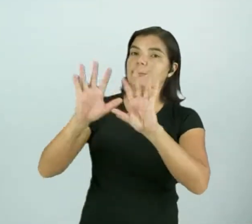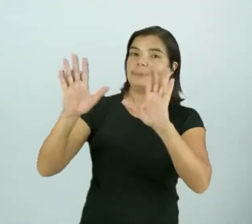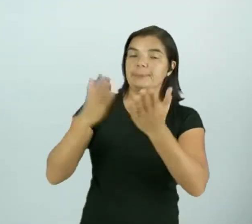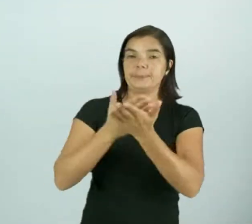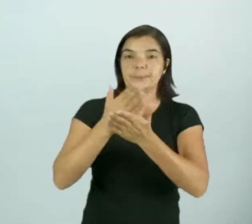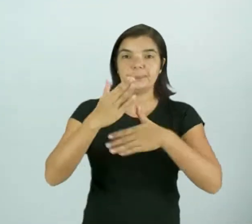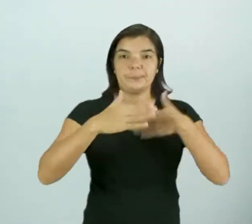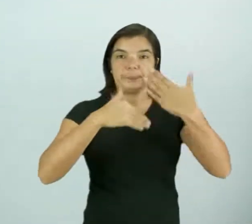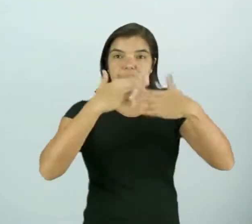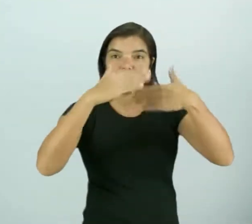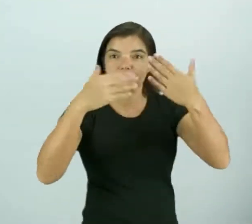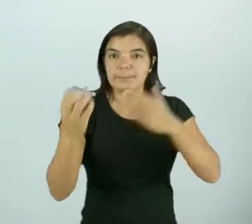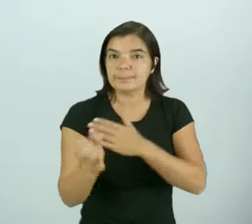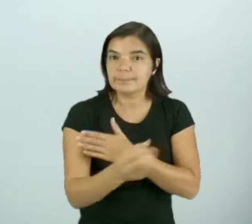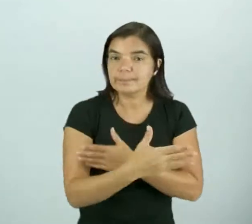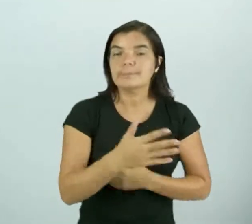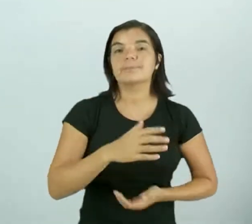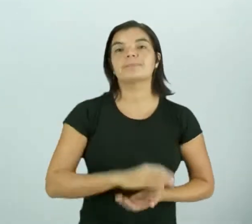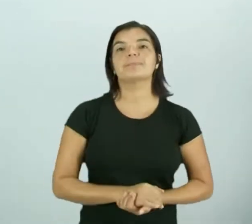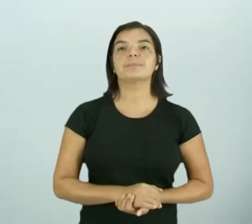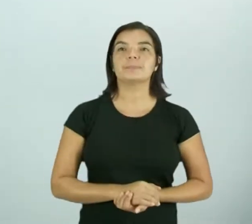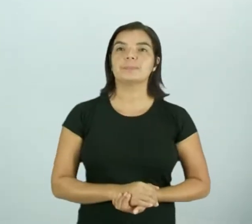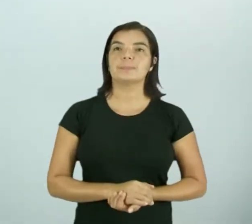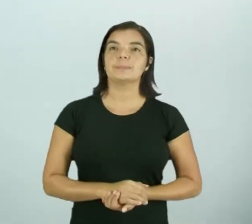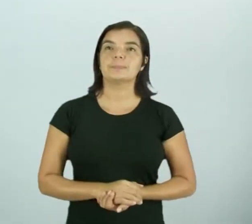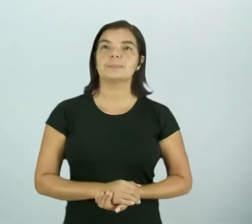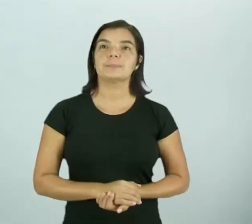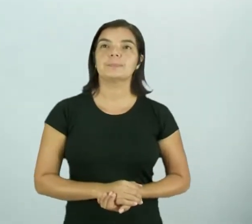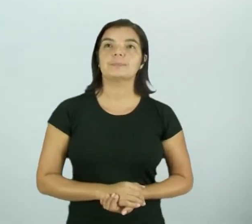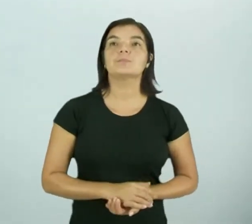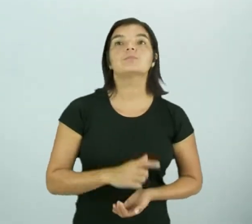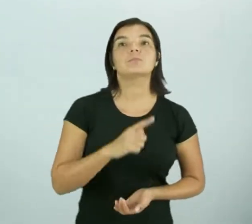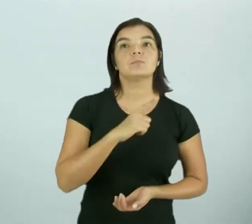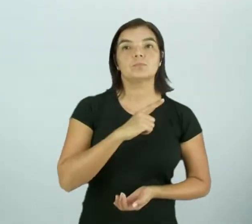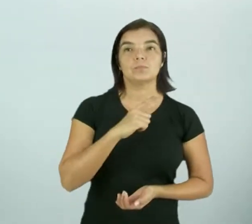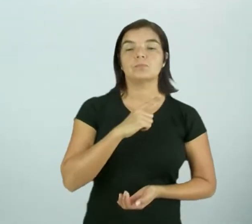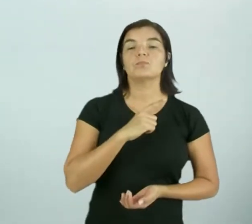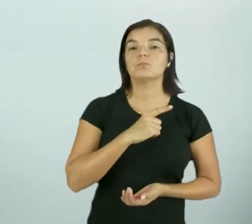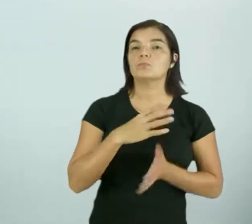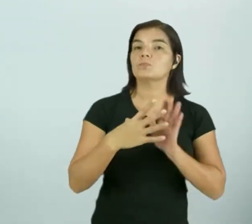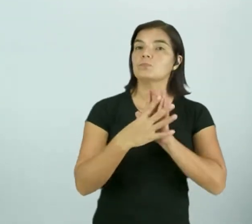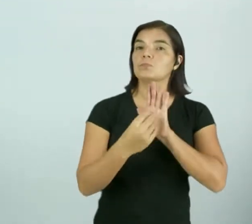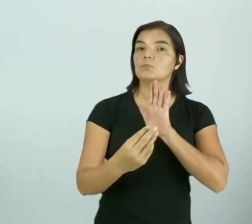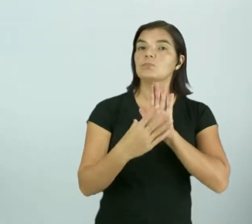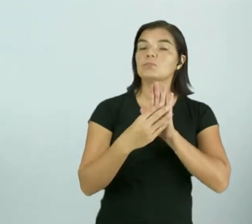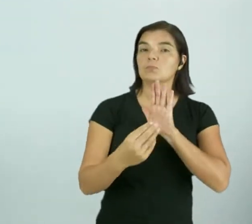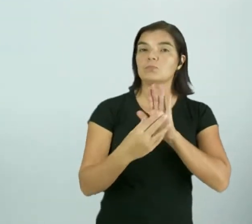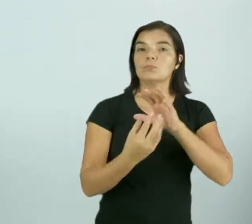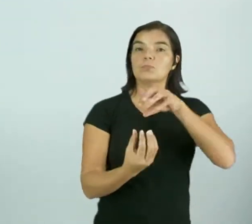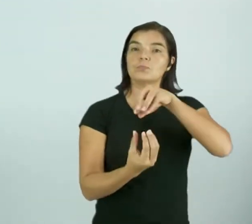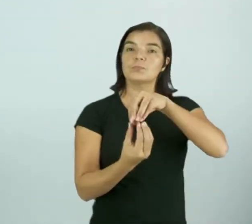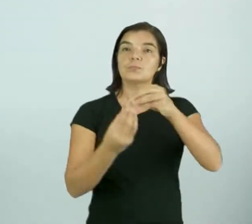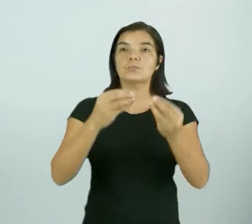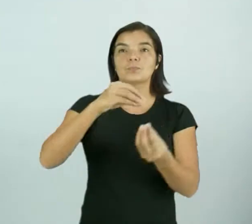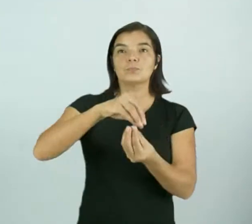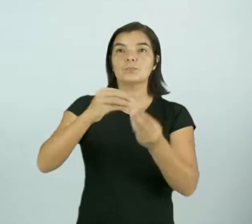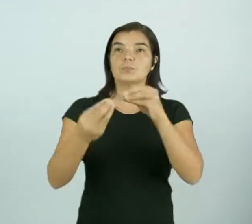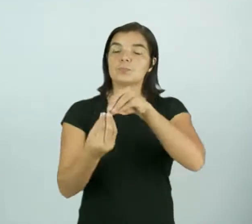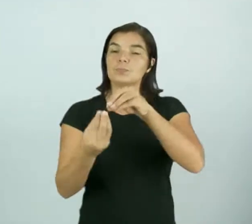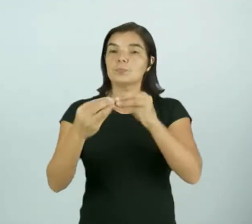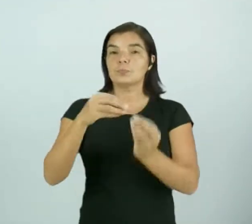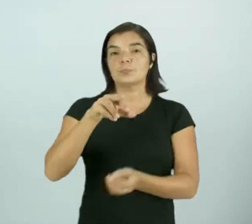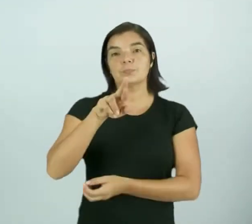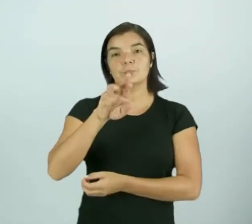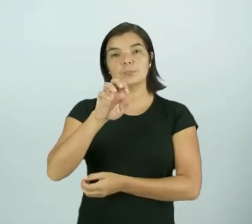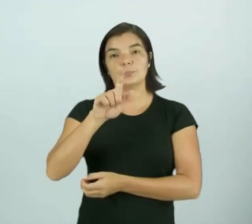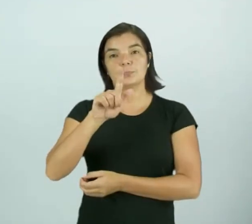começa a se desenvolver uma nova esponja, tá? Também temos o modelo de reprodução assexuada por regeneração, porque